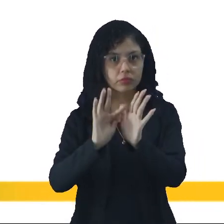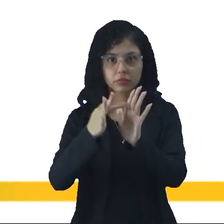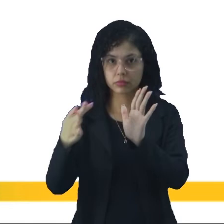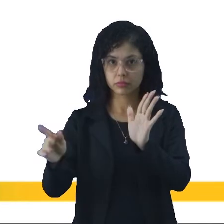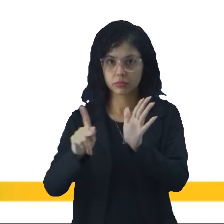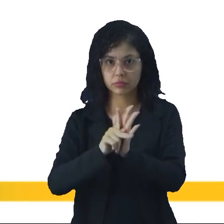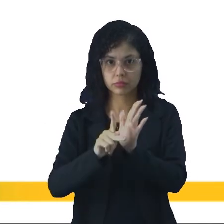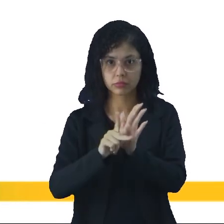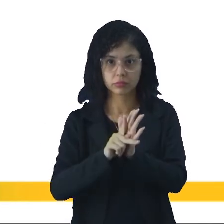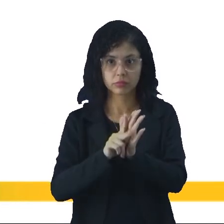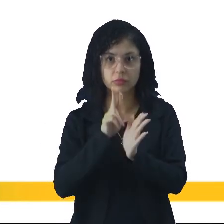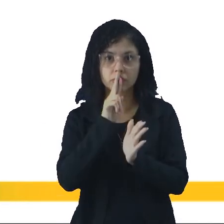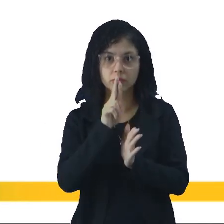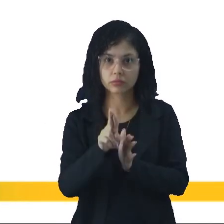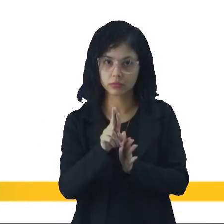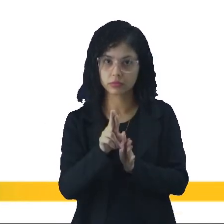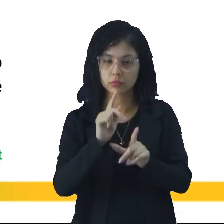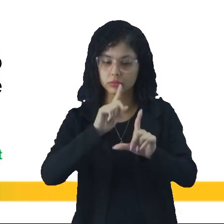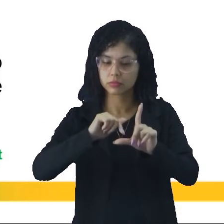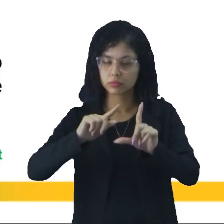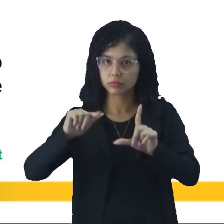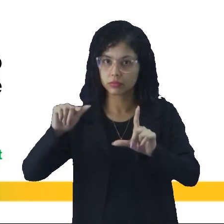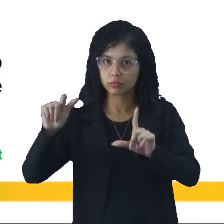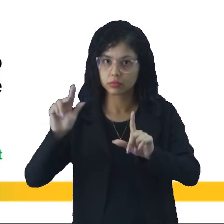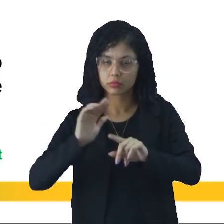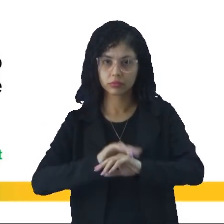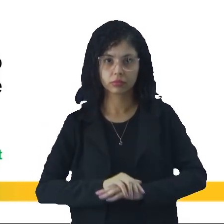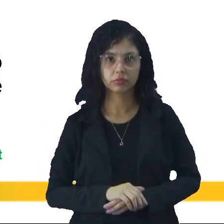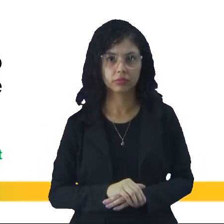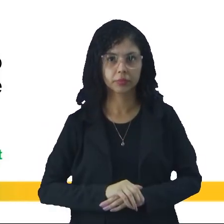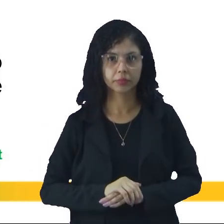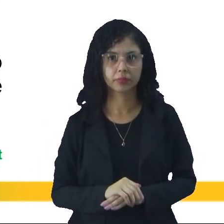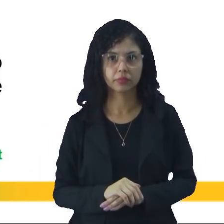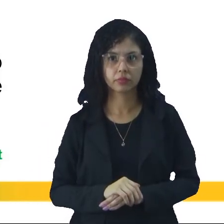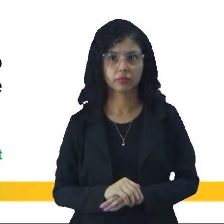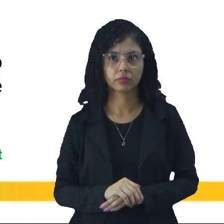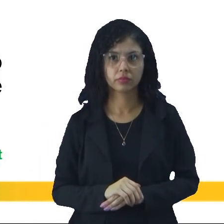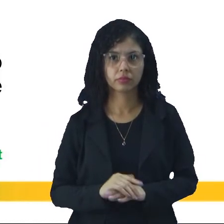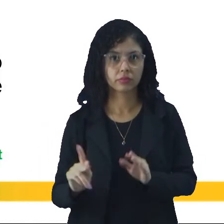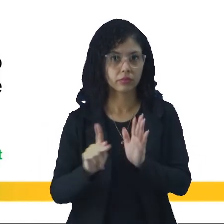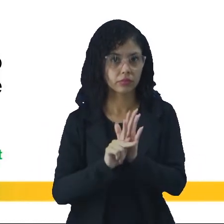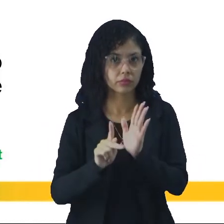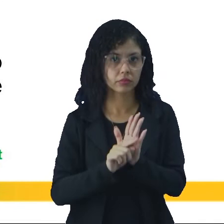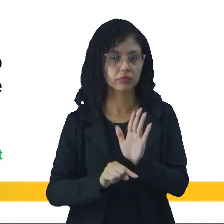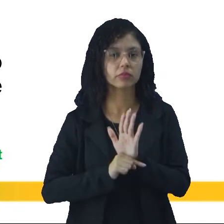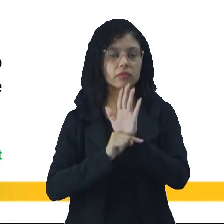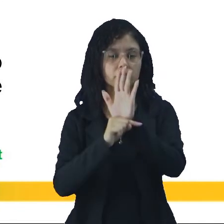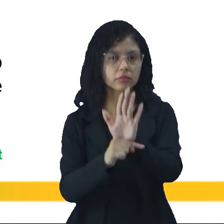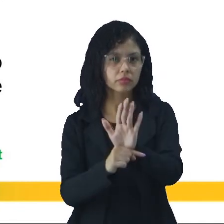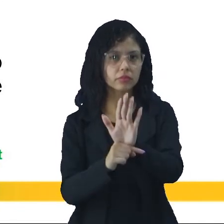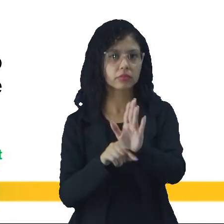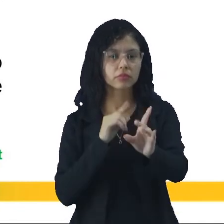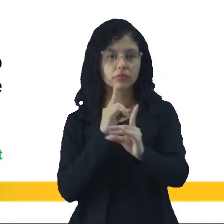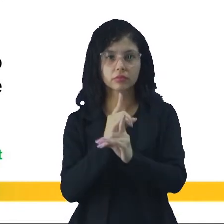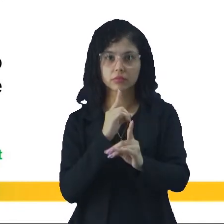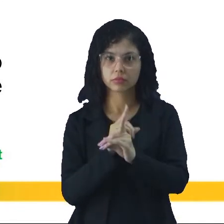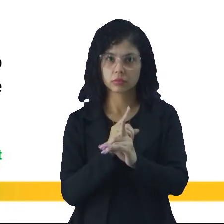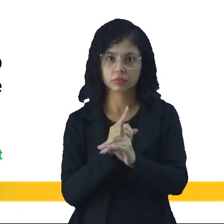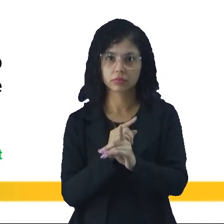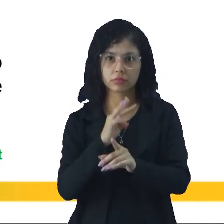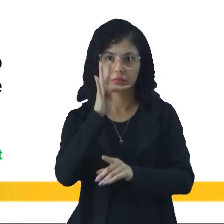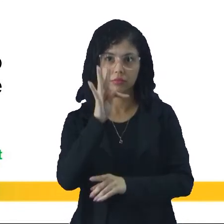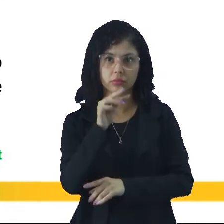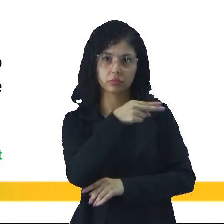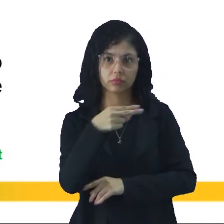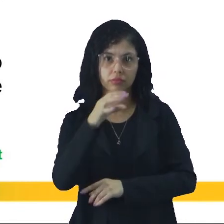função correspondente a esse gráfico. Vamos lá então? Pelo gráfico apresentado, podemos identificar que quando t é